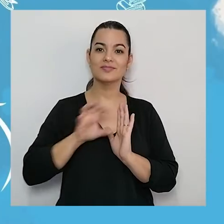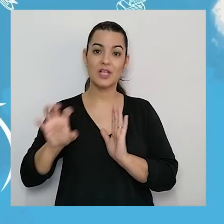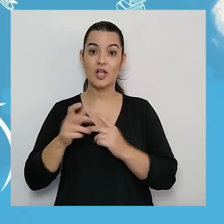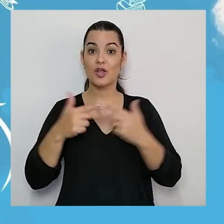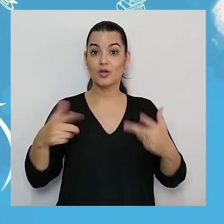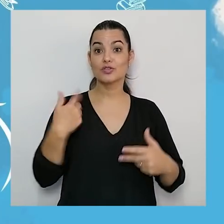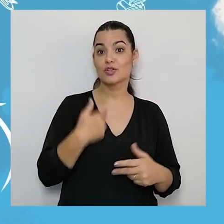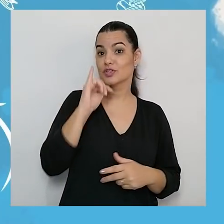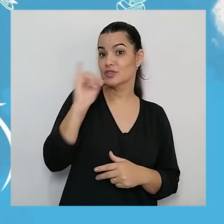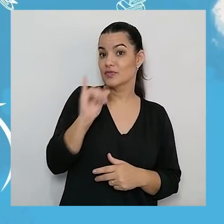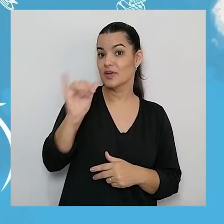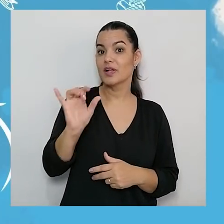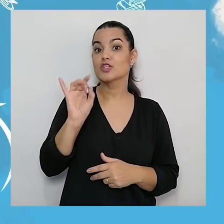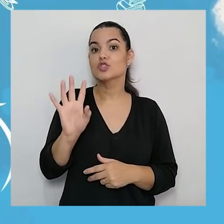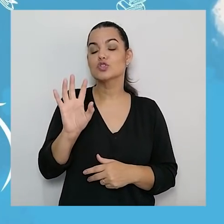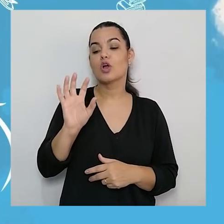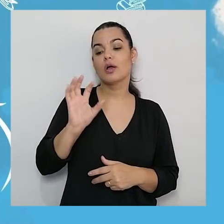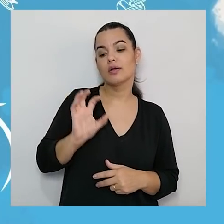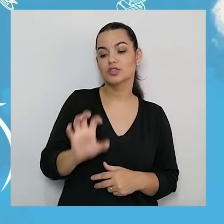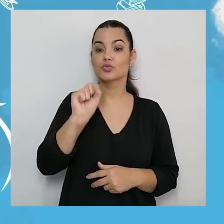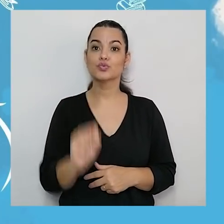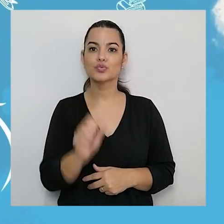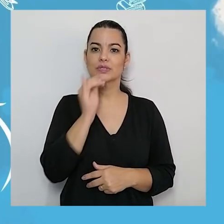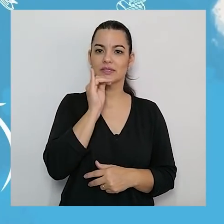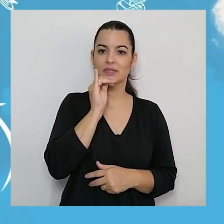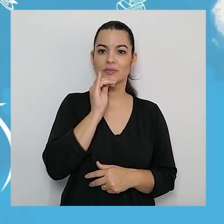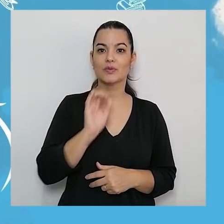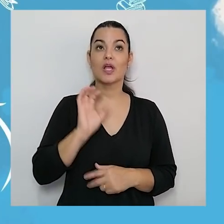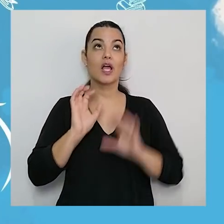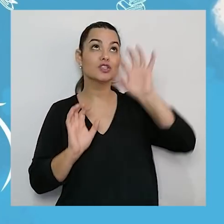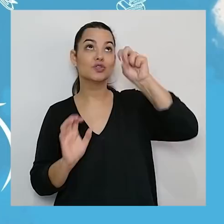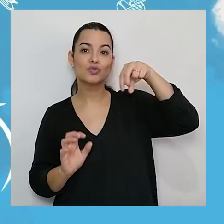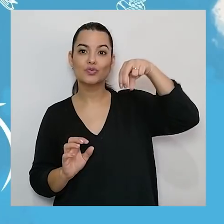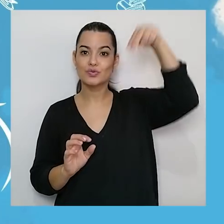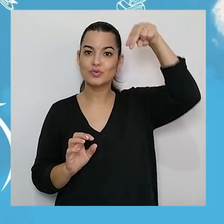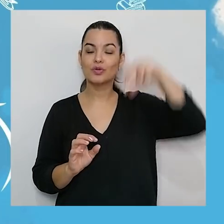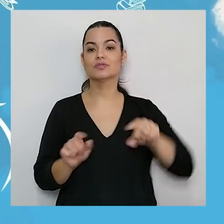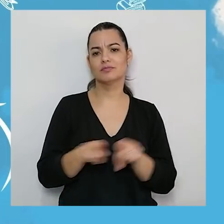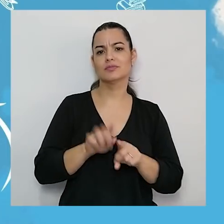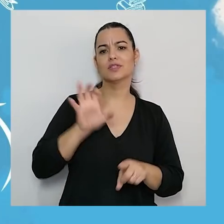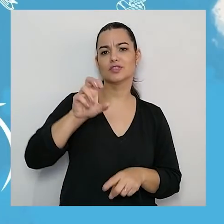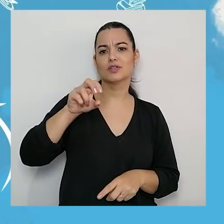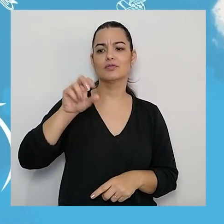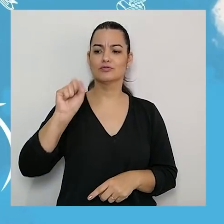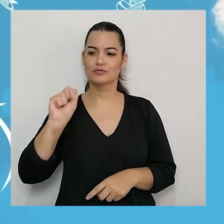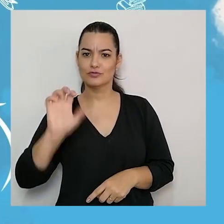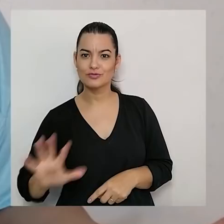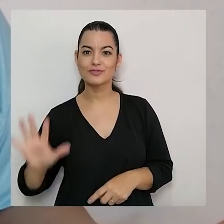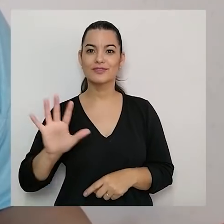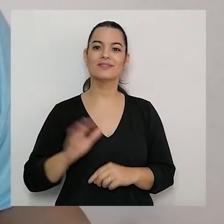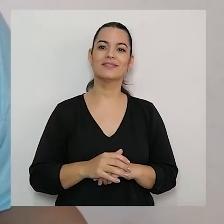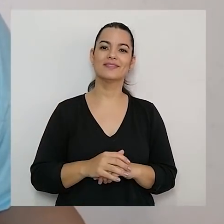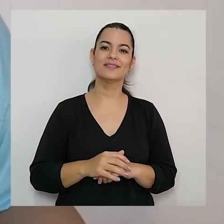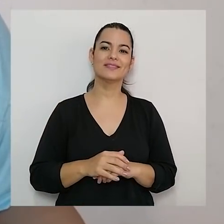Coisas que nós só falamos, por exemplo, na região sul, na região norte, na região sudeste também, claro, a nossa